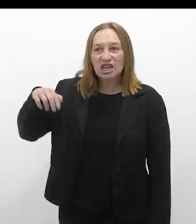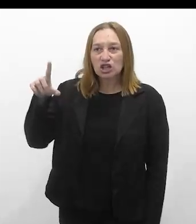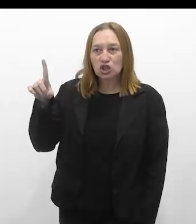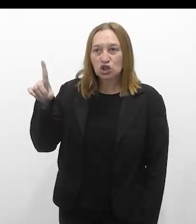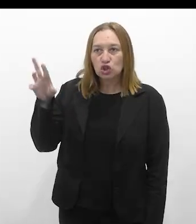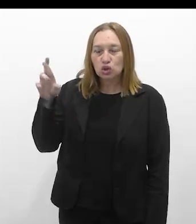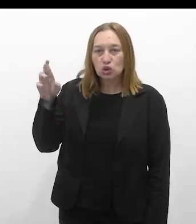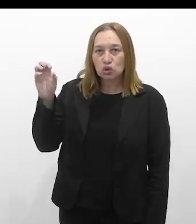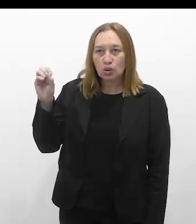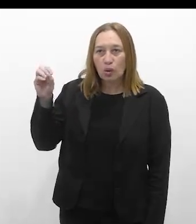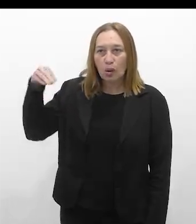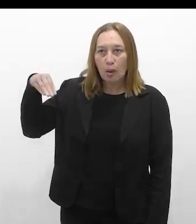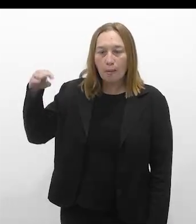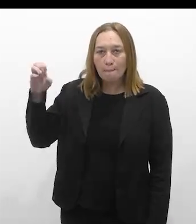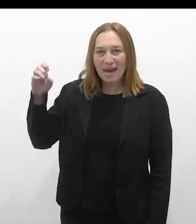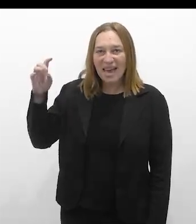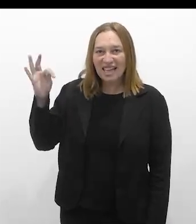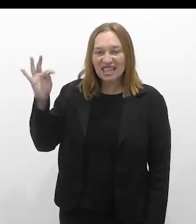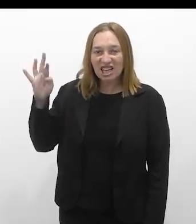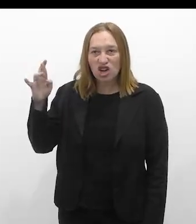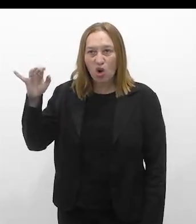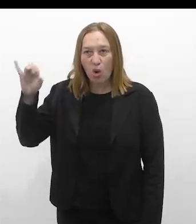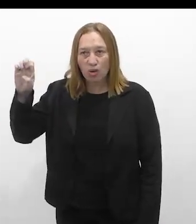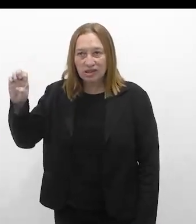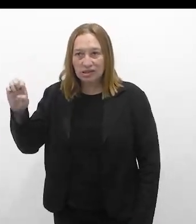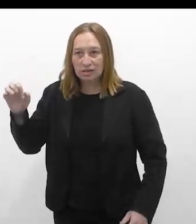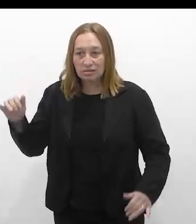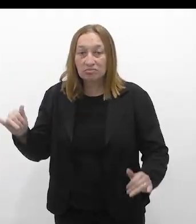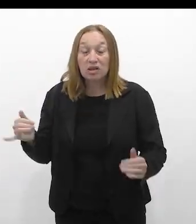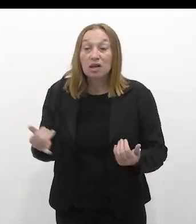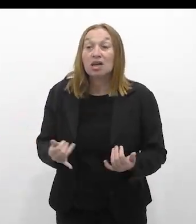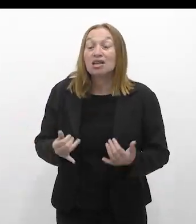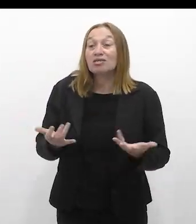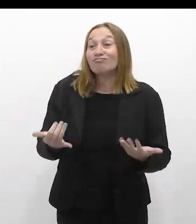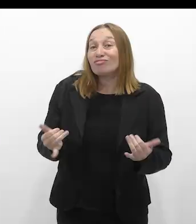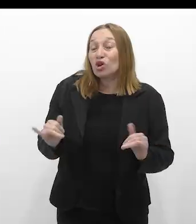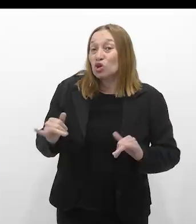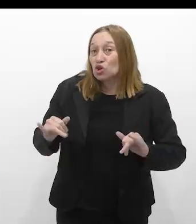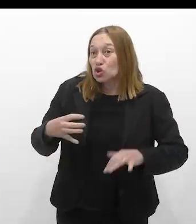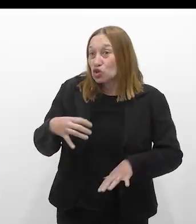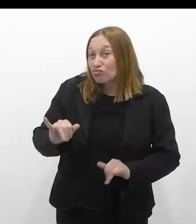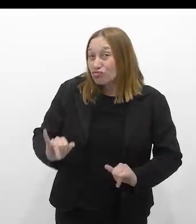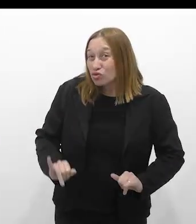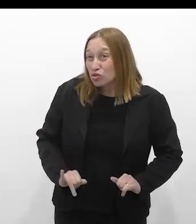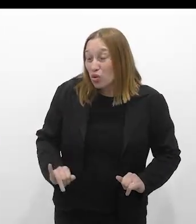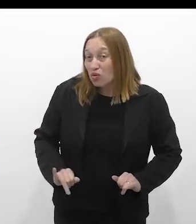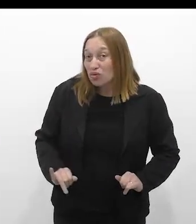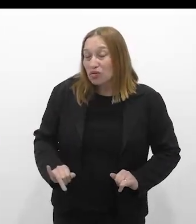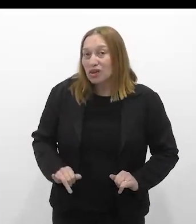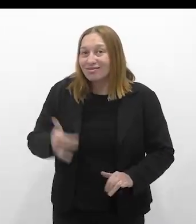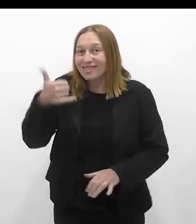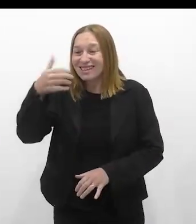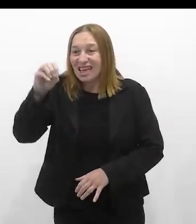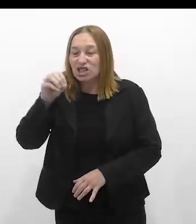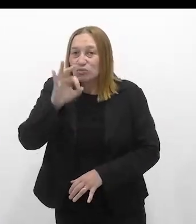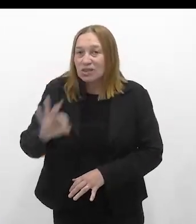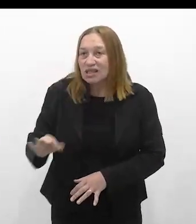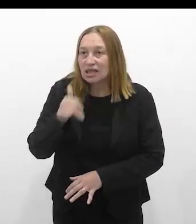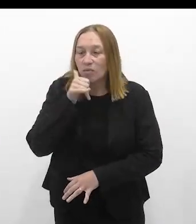endometriose afeta cerca de 10% das mulheres em idade reprodutiva no mundo. Isso representa